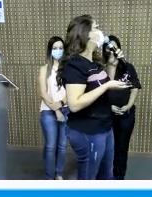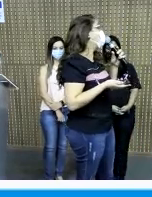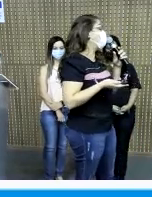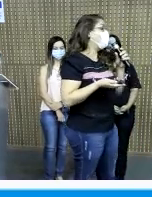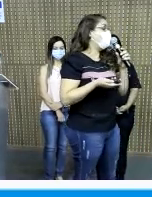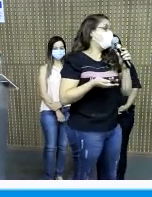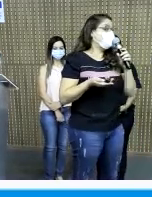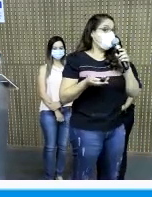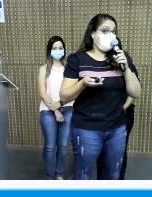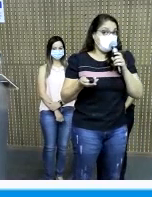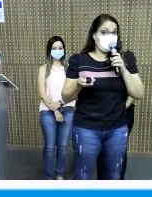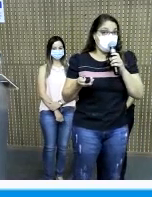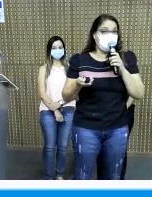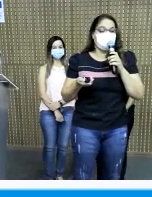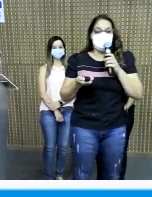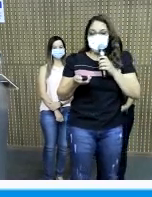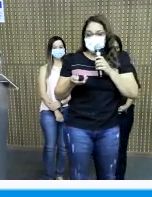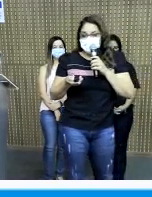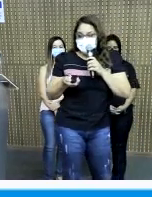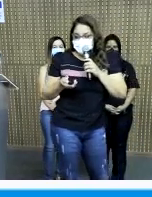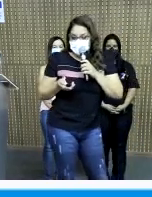de 1 às 17.